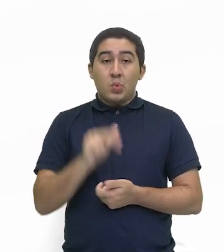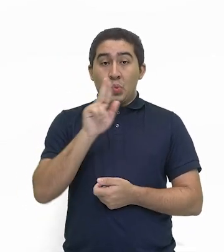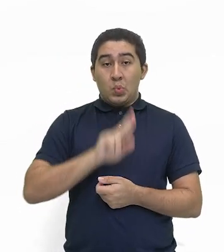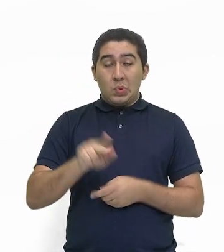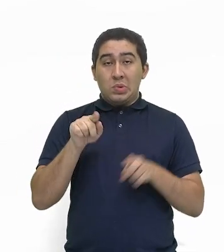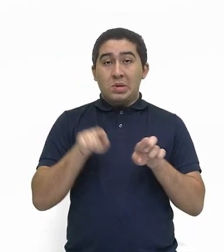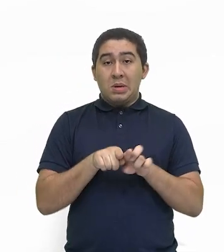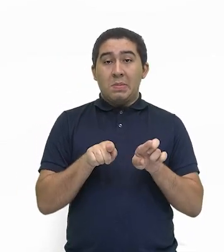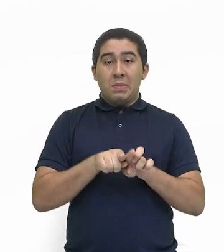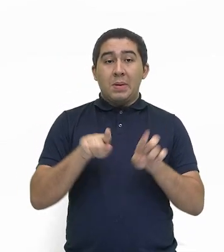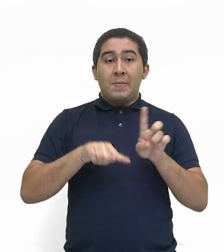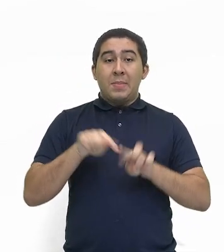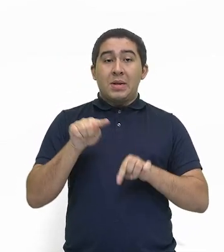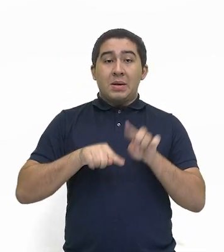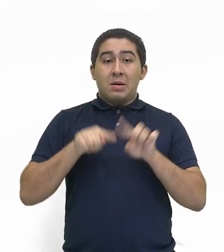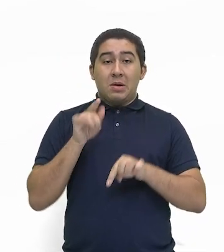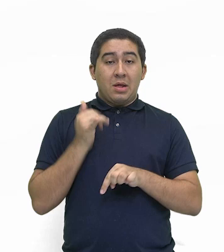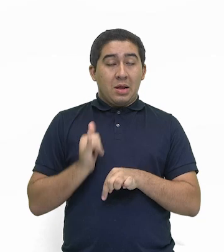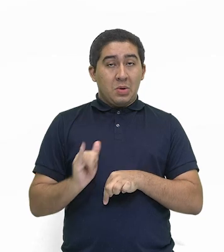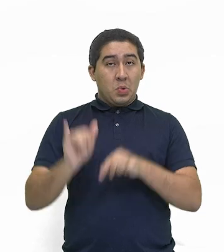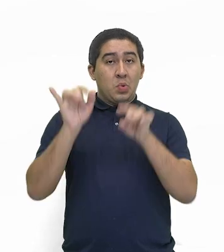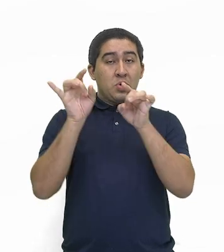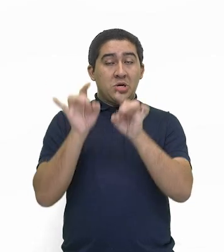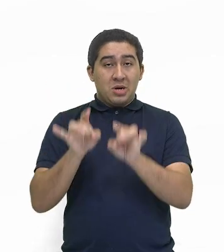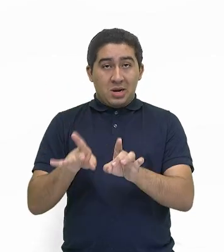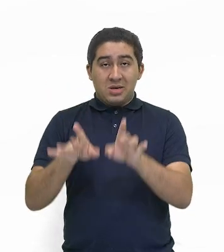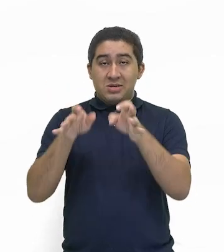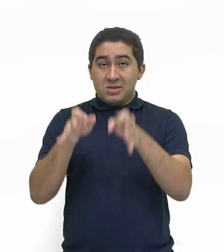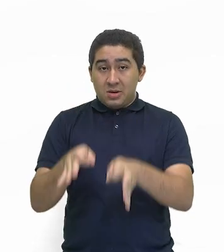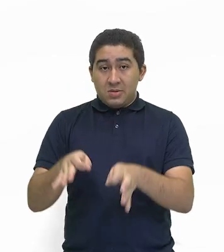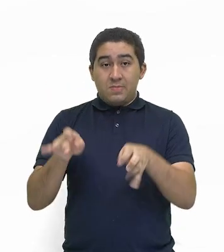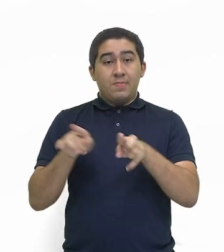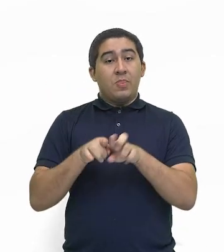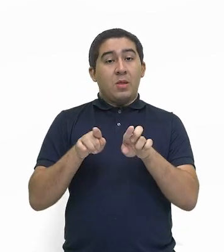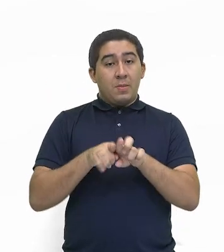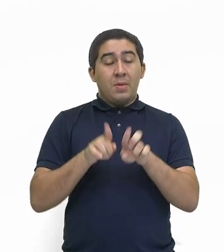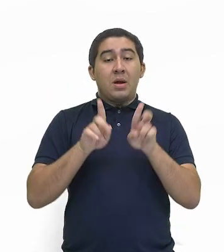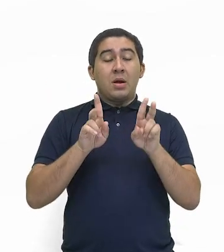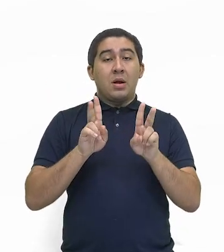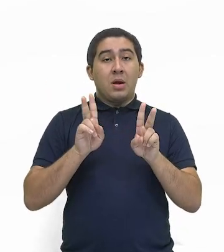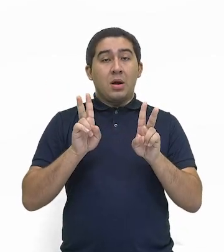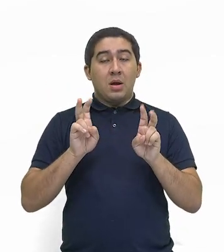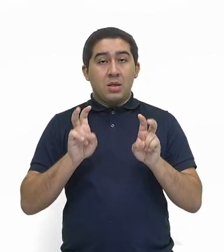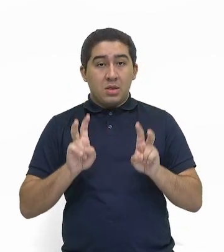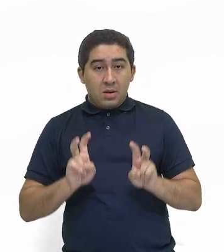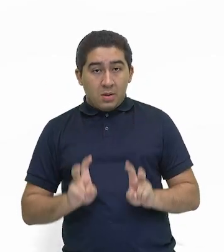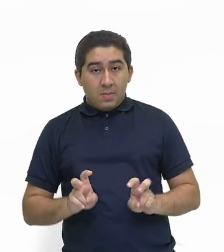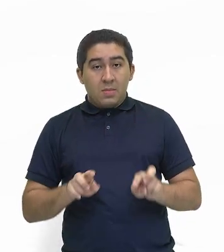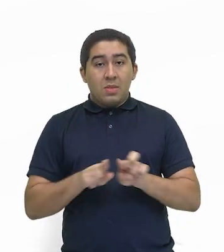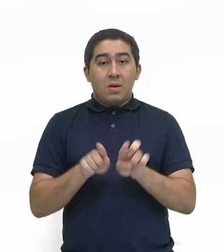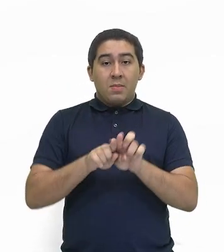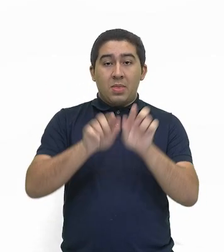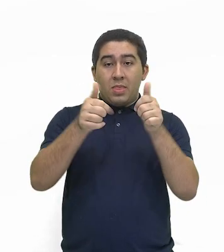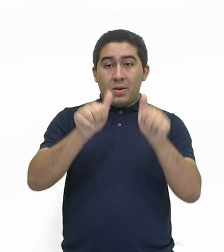descarte consciente de equipamentos eletrônicos, exames e diagnósticos,